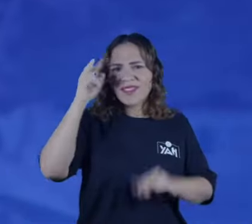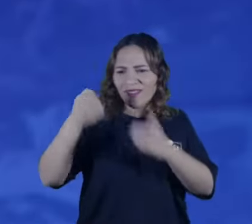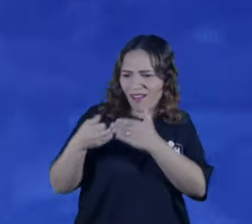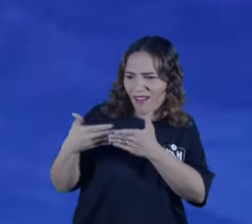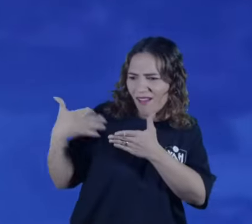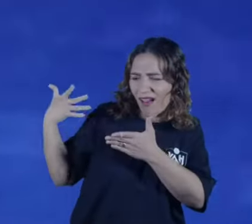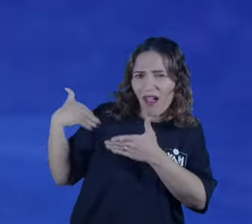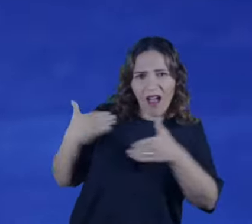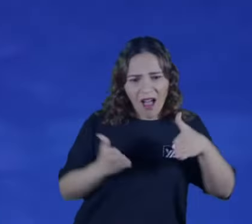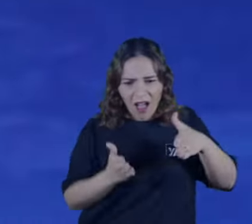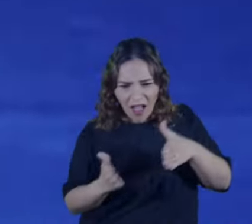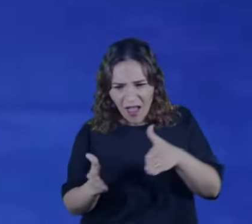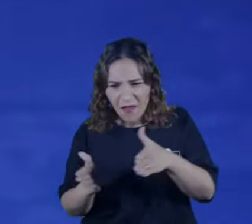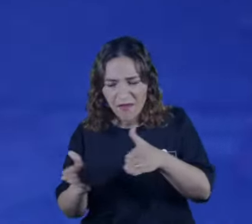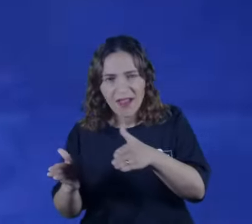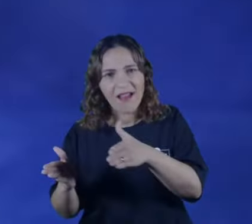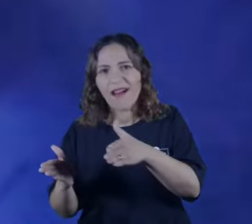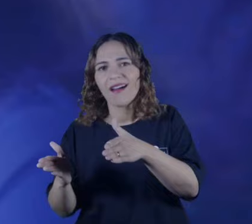destino